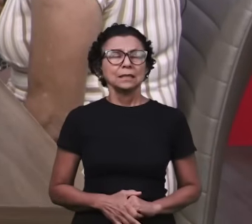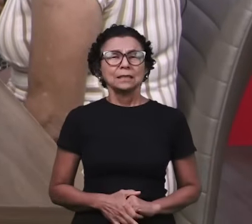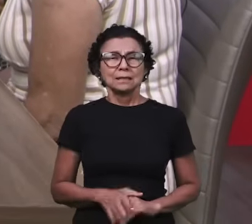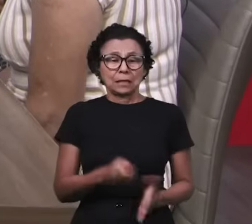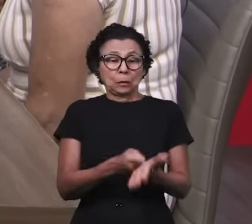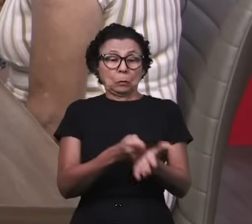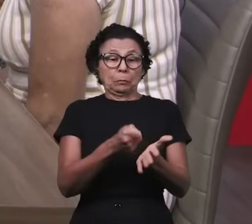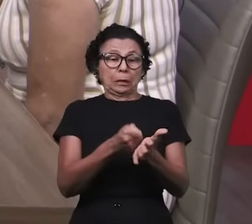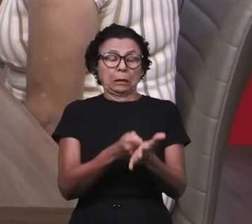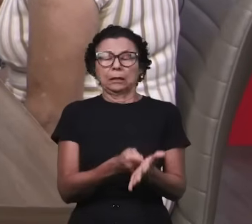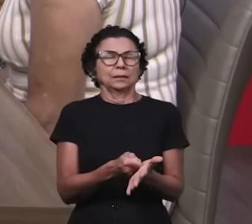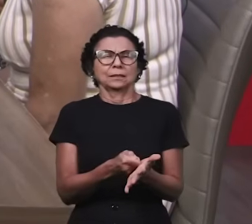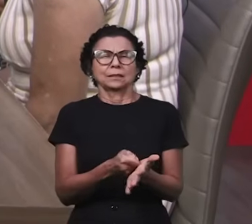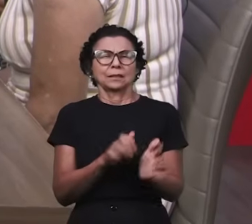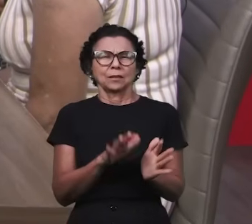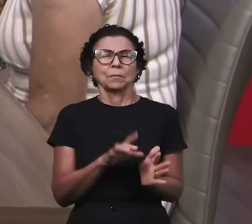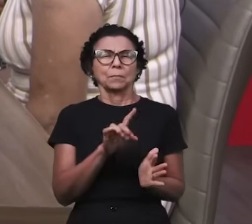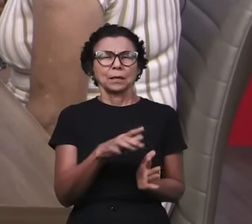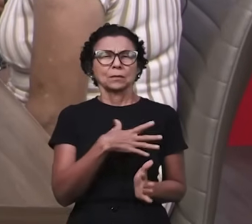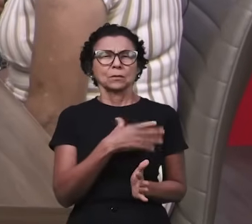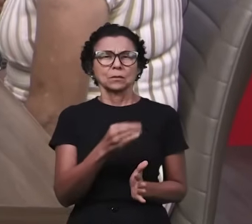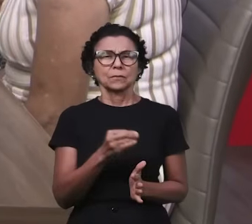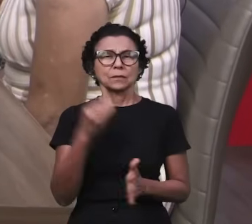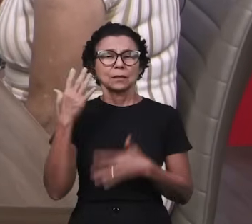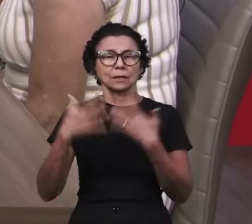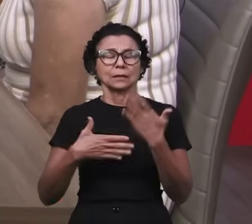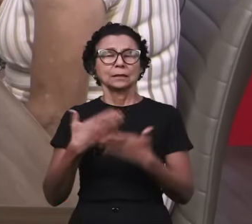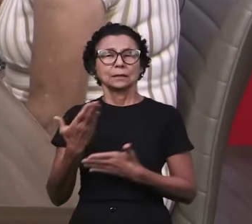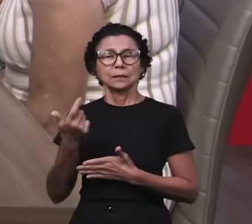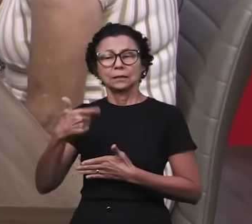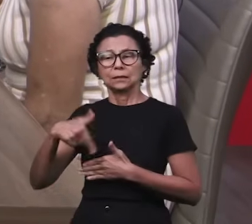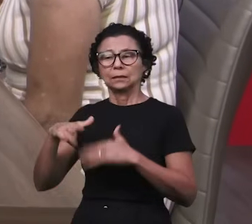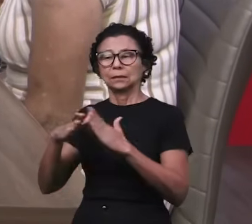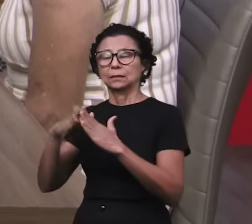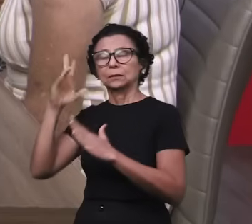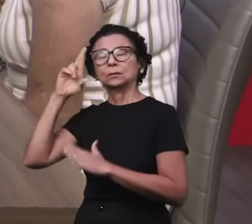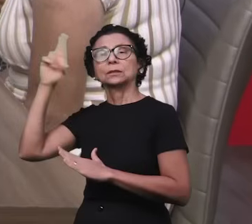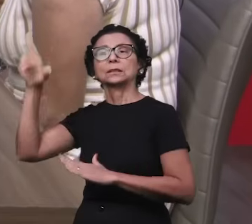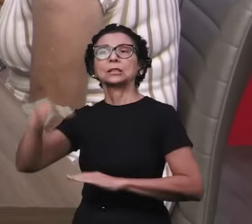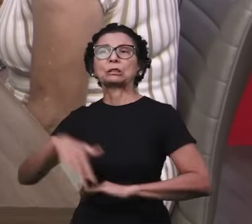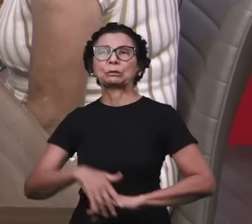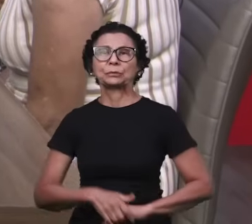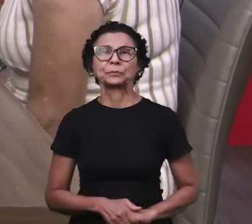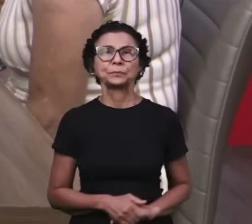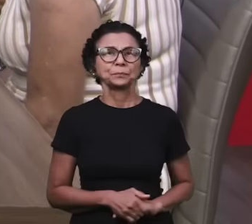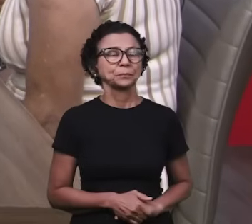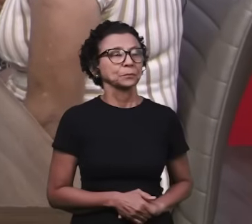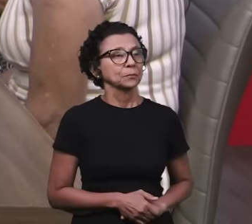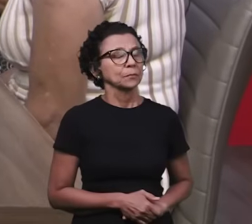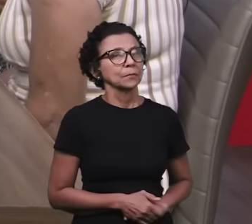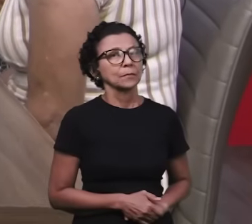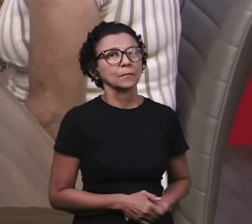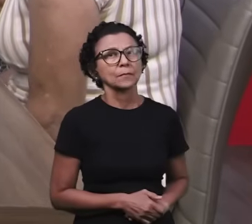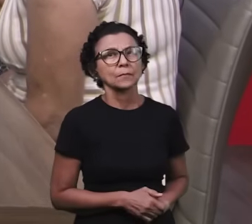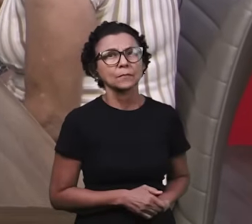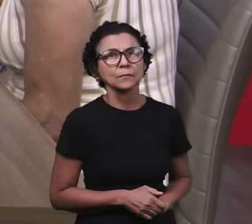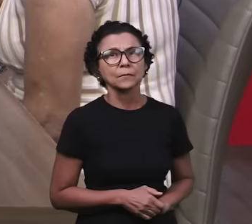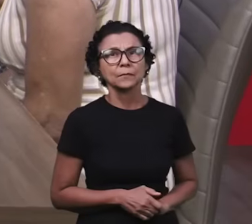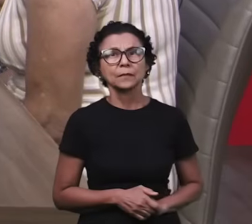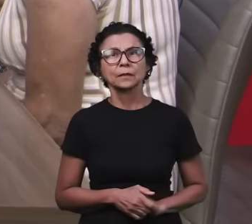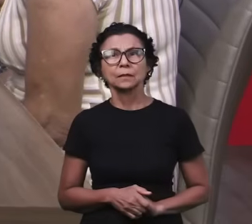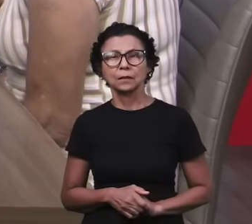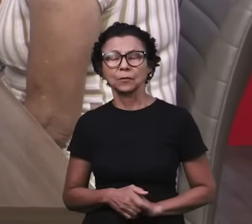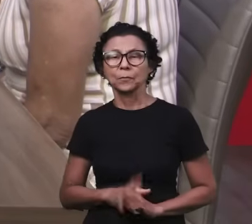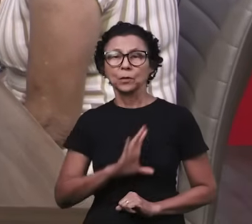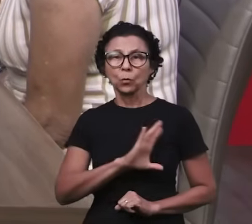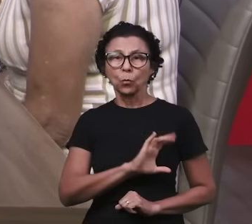eles tenham a alegria de estar na casa do Senhor. Porque o amor de Deus é a causa de não sermos